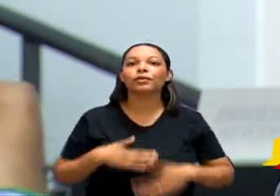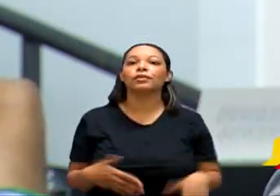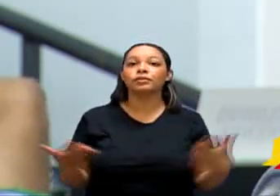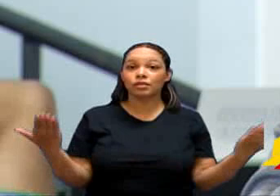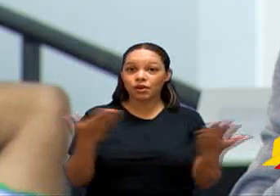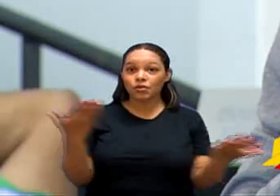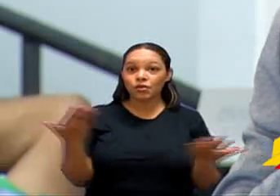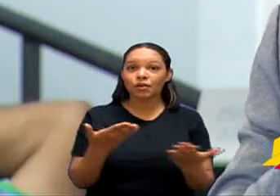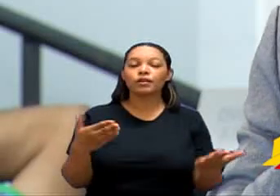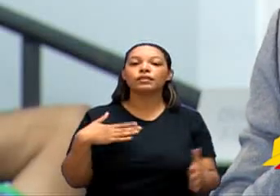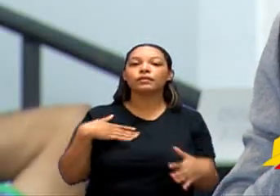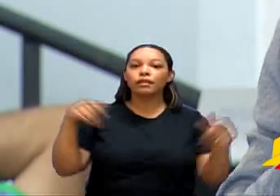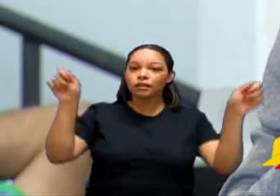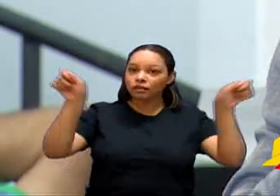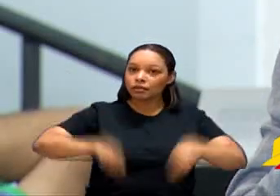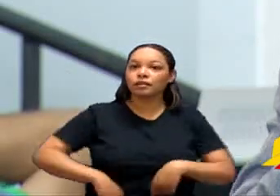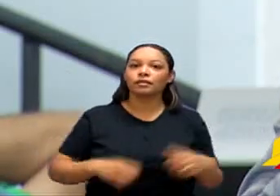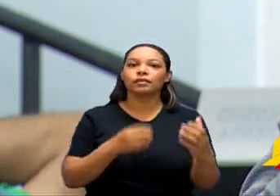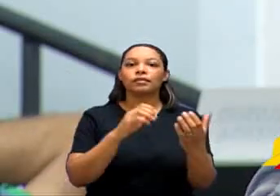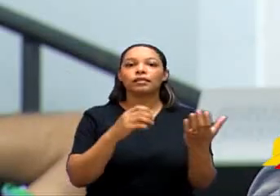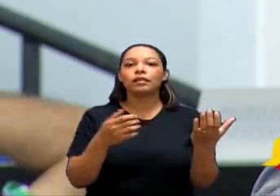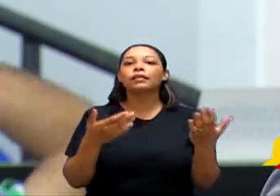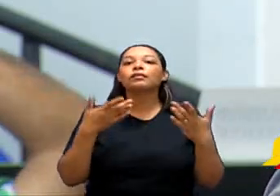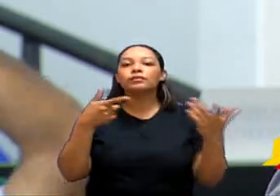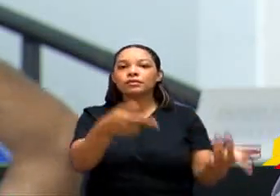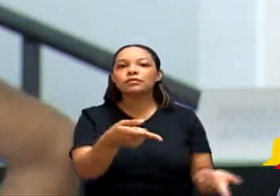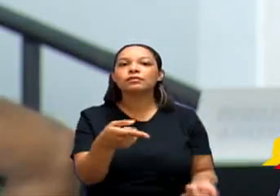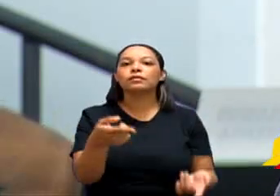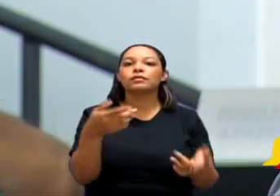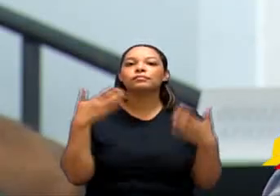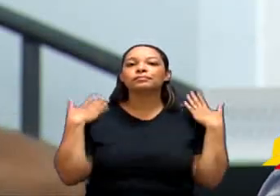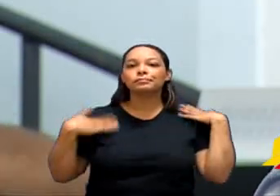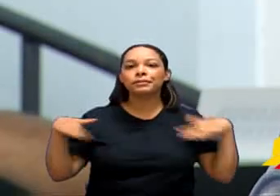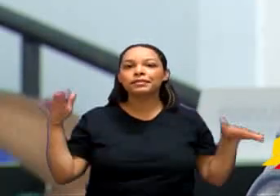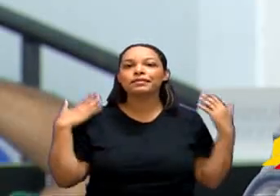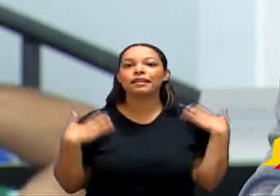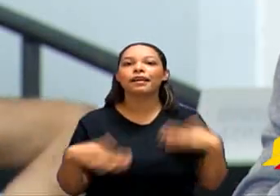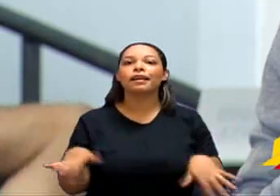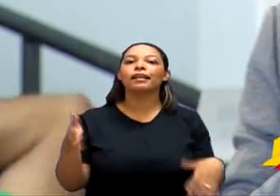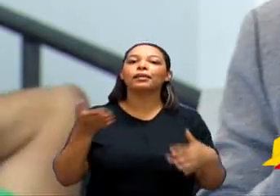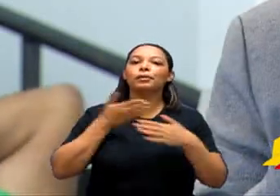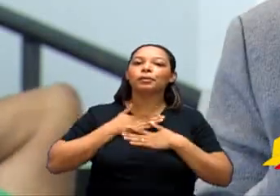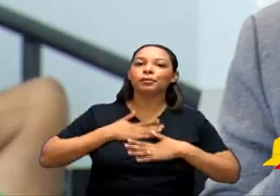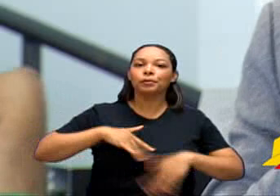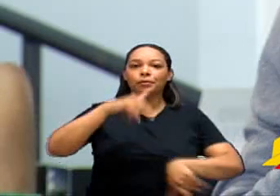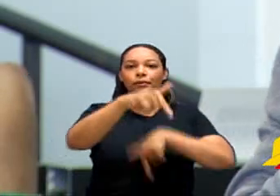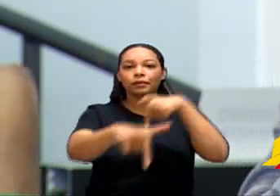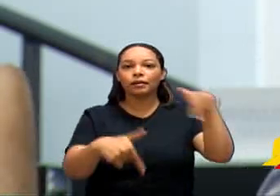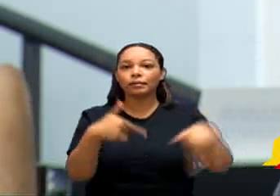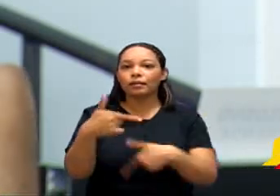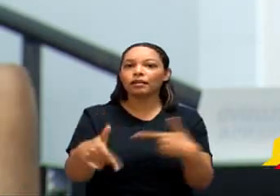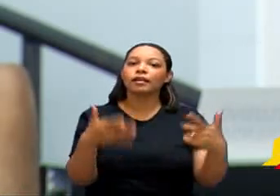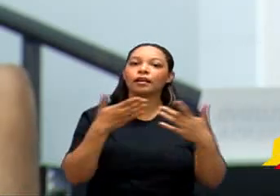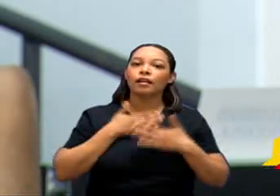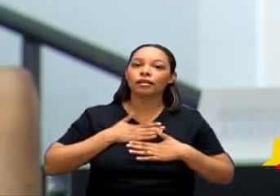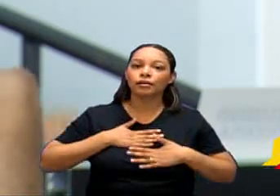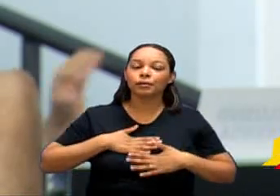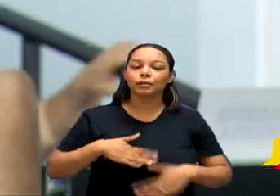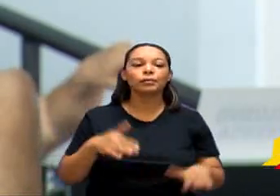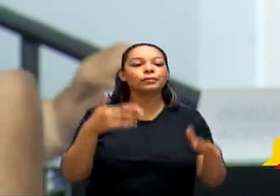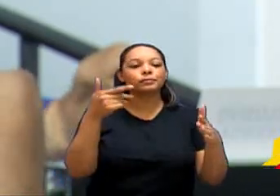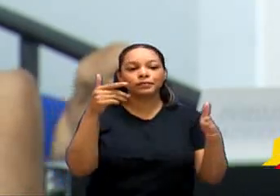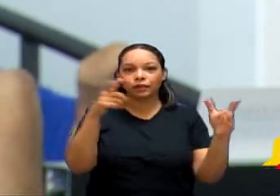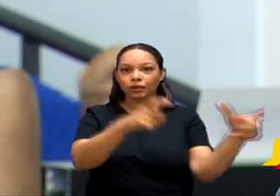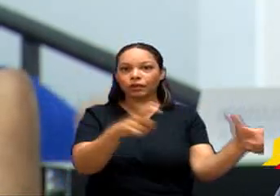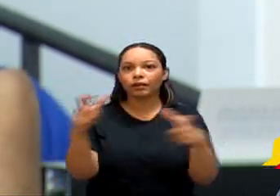que eles possam ter essa tranquilidade de ter essa área reservada para essa função que eles estão fazendo lá hoje. Então, João, você tem meu apoio,